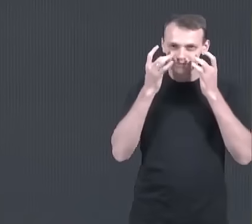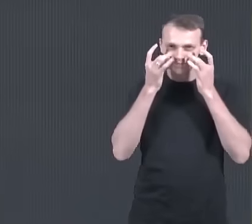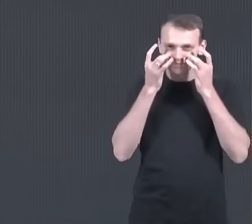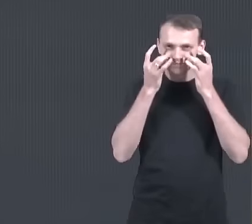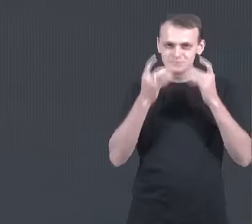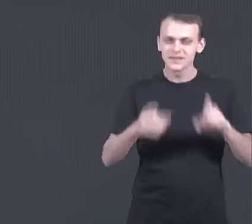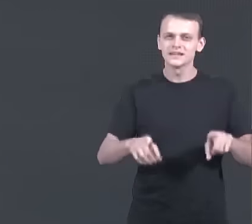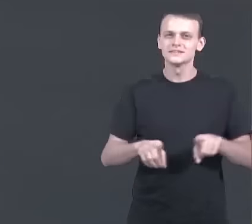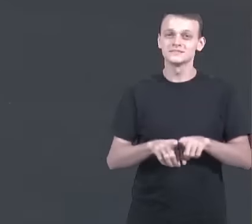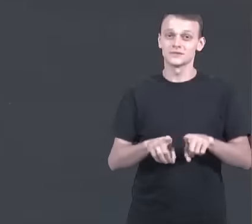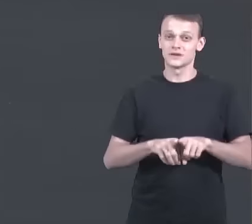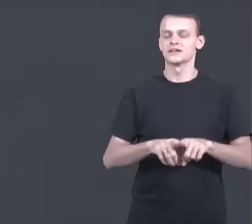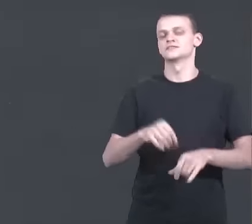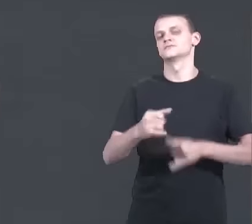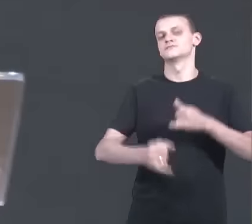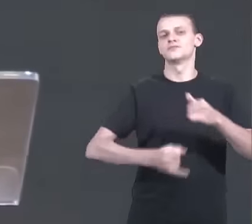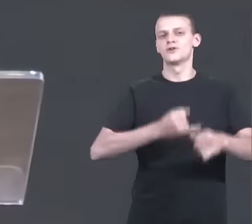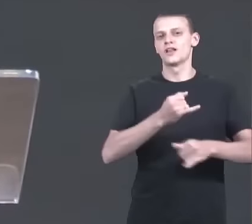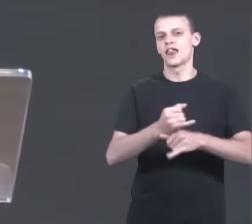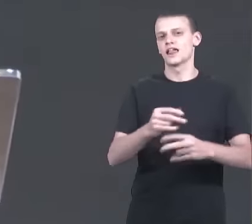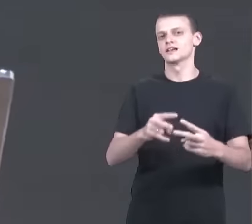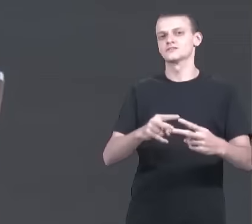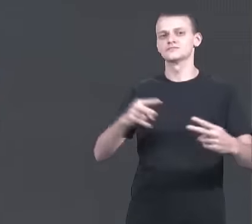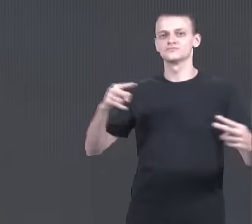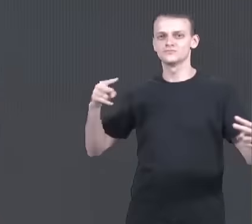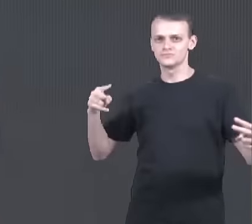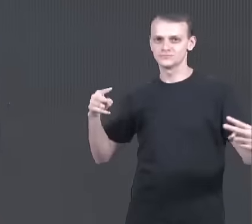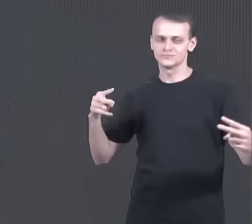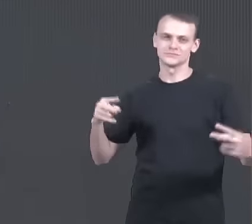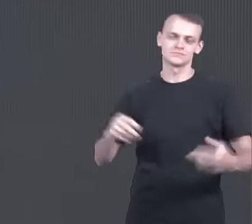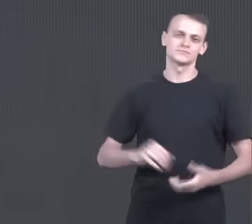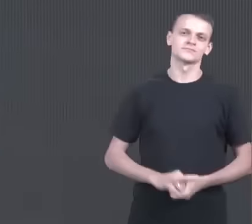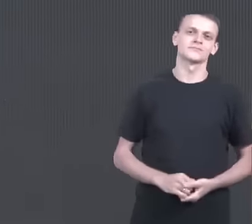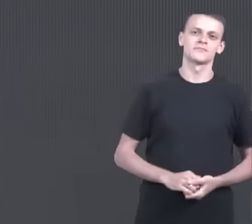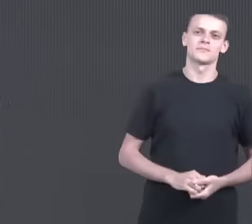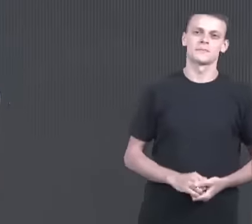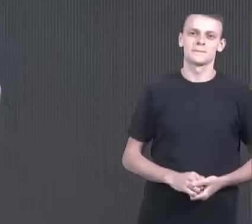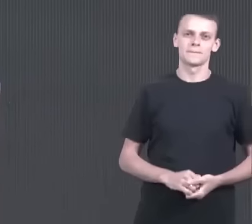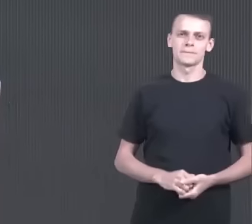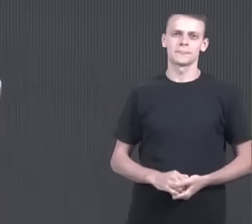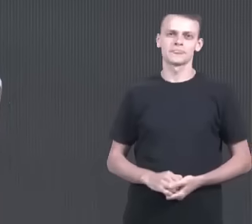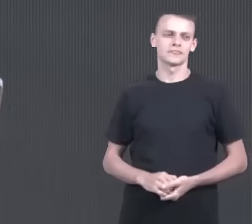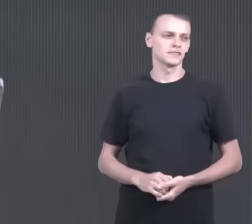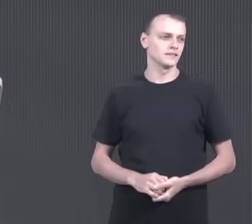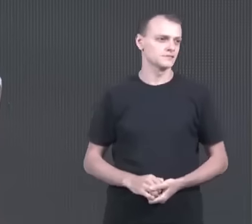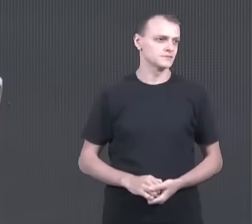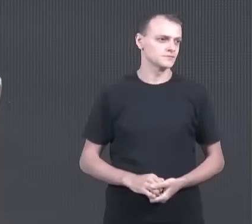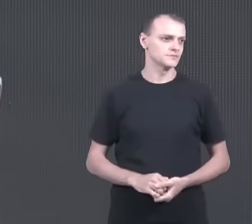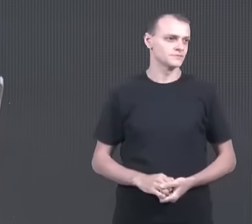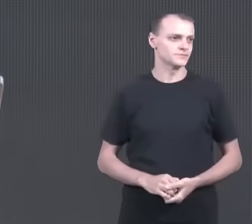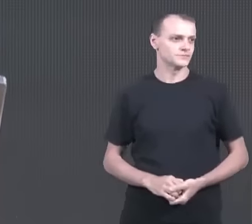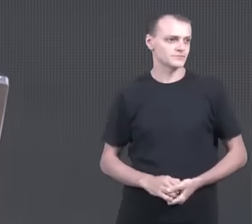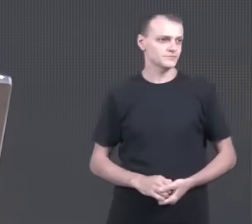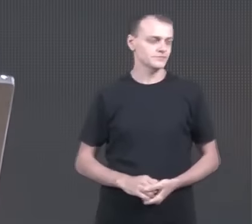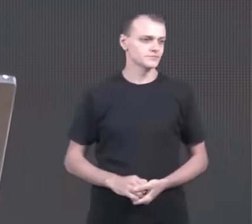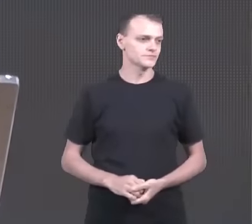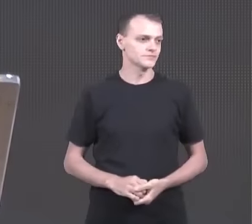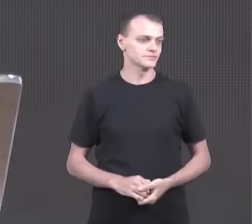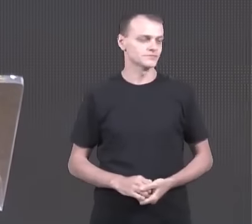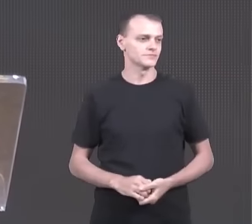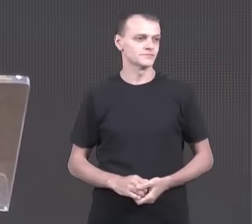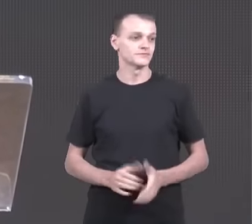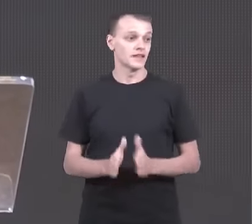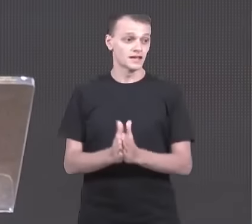também online e mais um somente online. Vamos abrir nossas Bíblias no livro